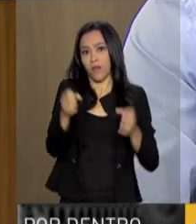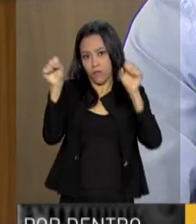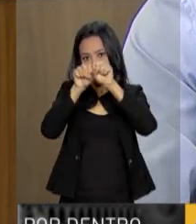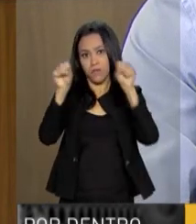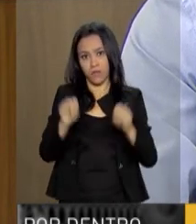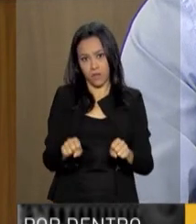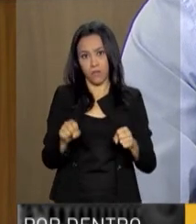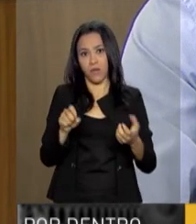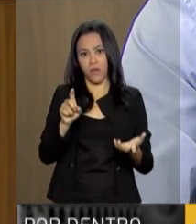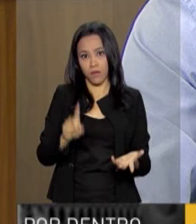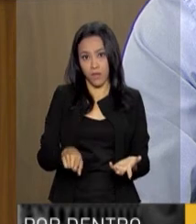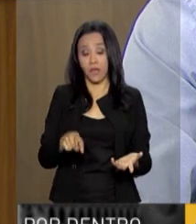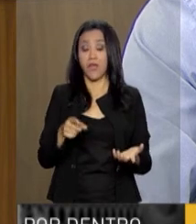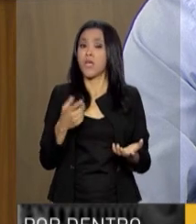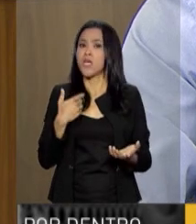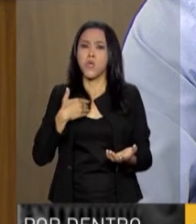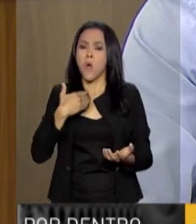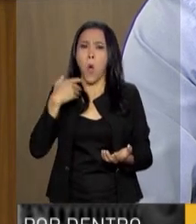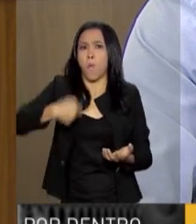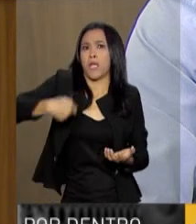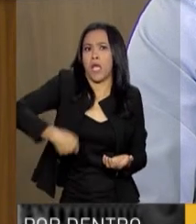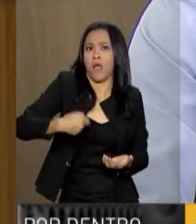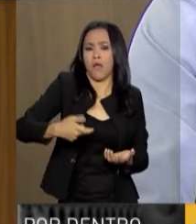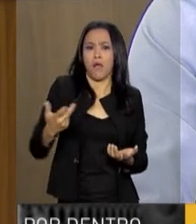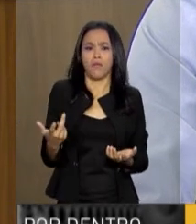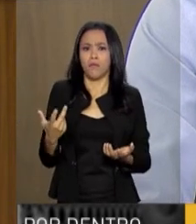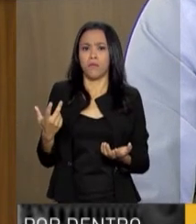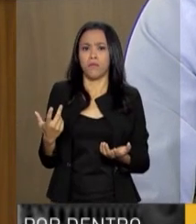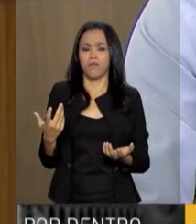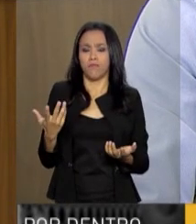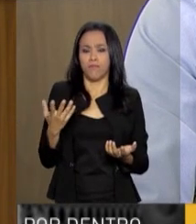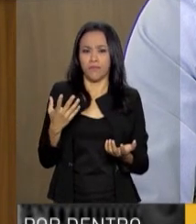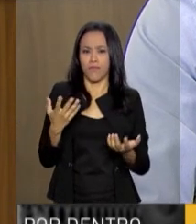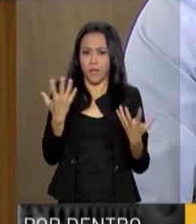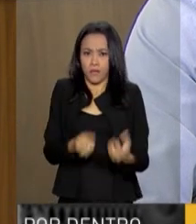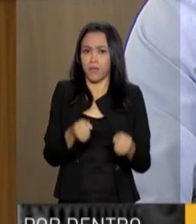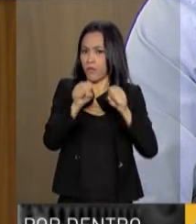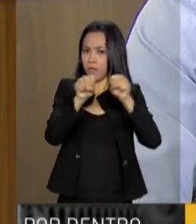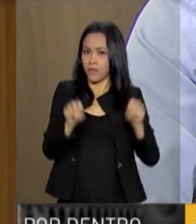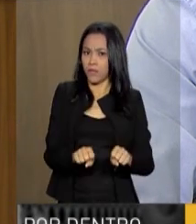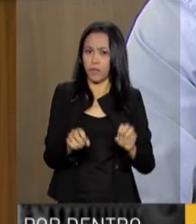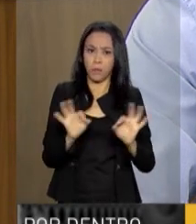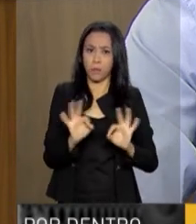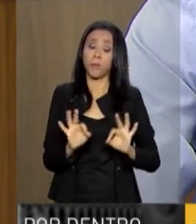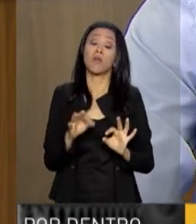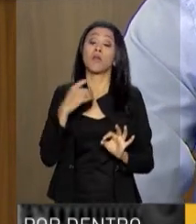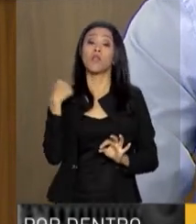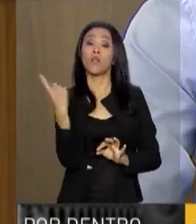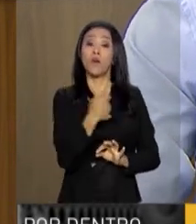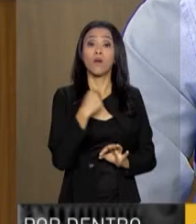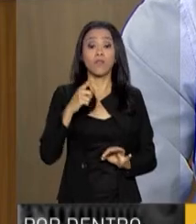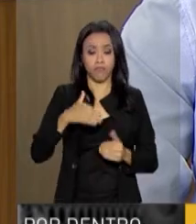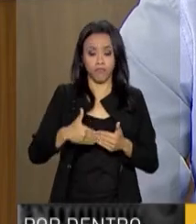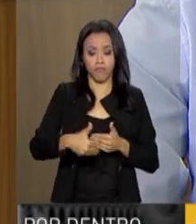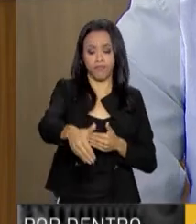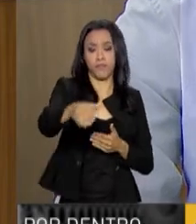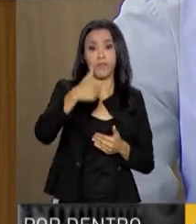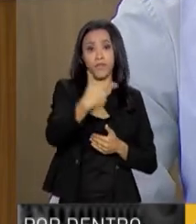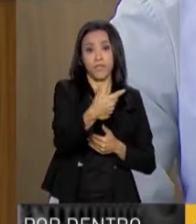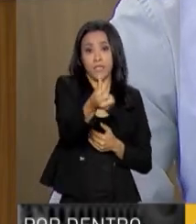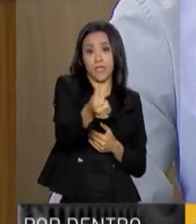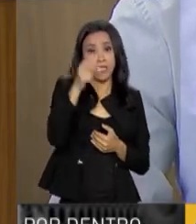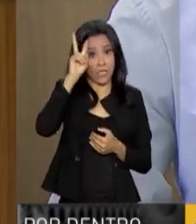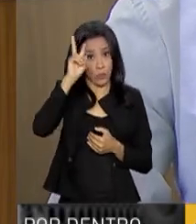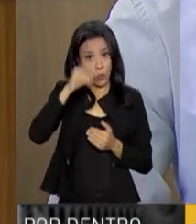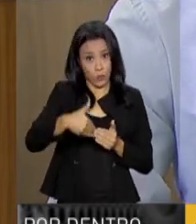nenhum estado nem o município está obrigado a dar a esse sistema nós teremos no dia 26 agora segunda-feira